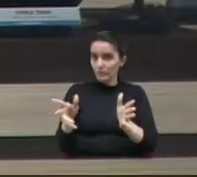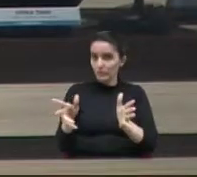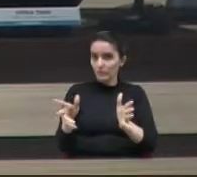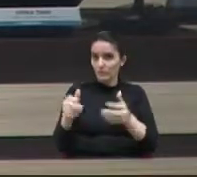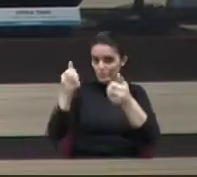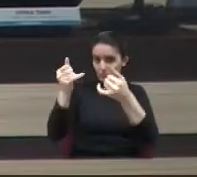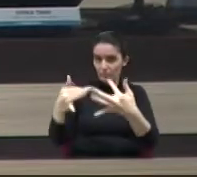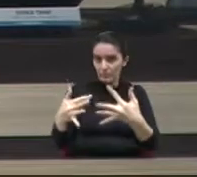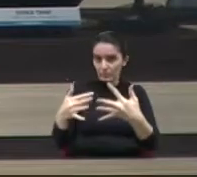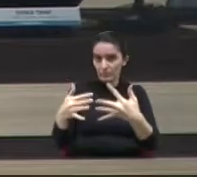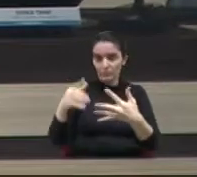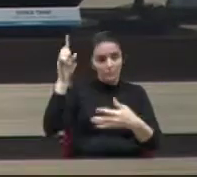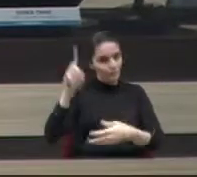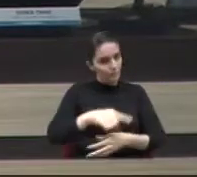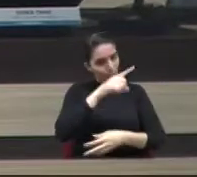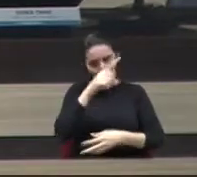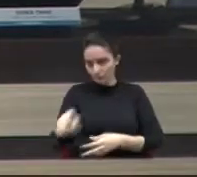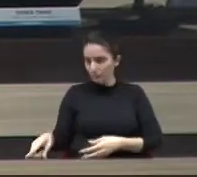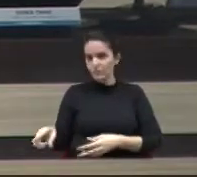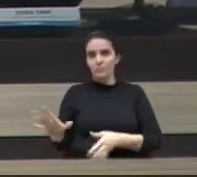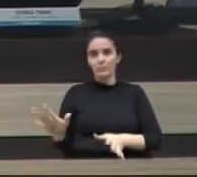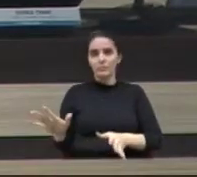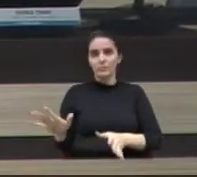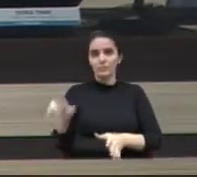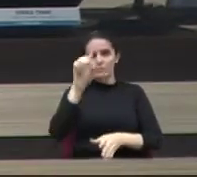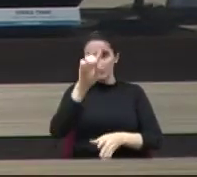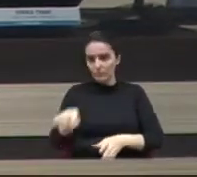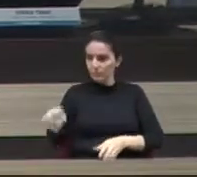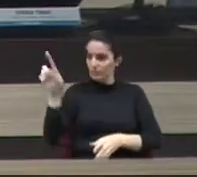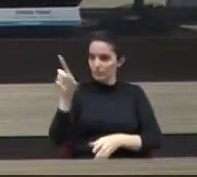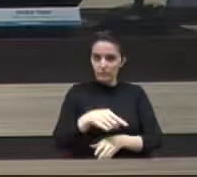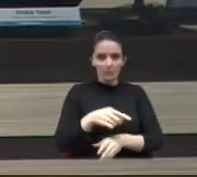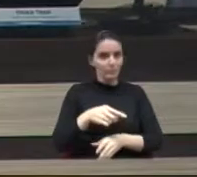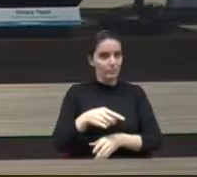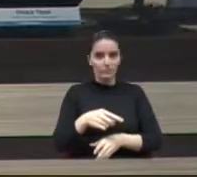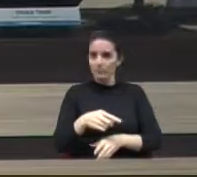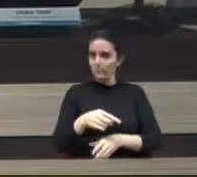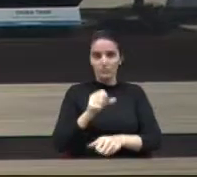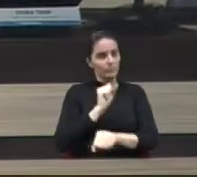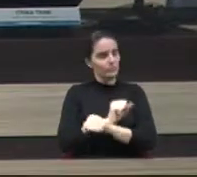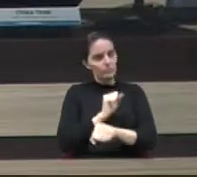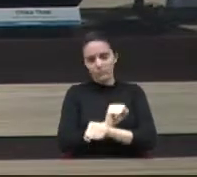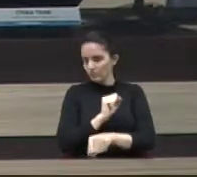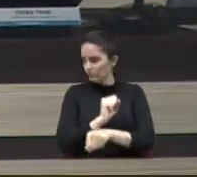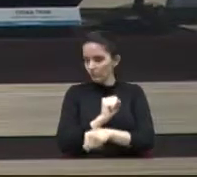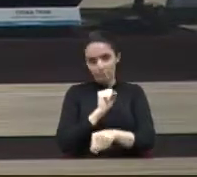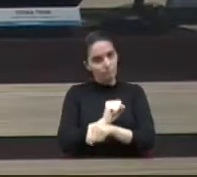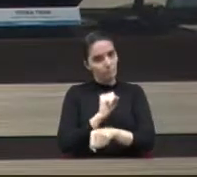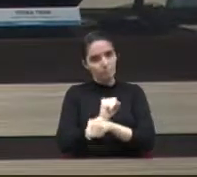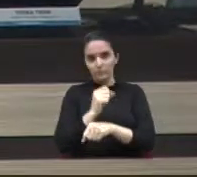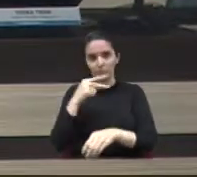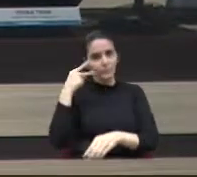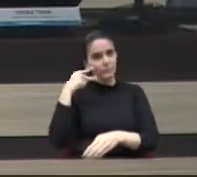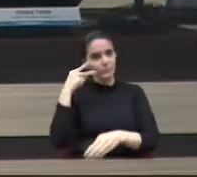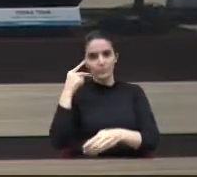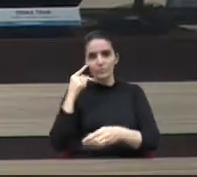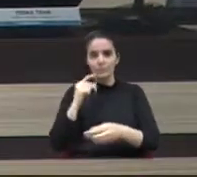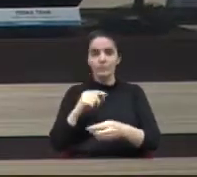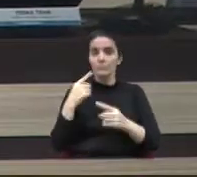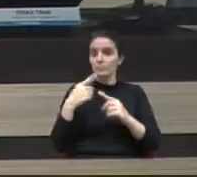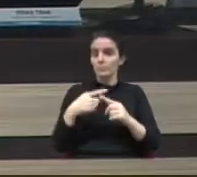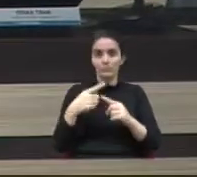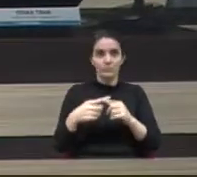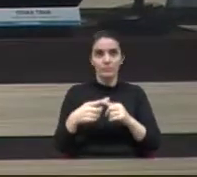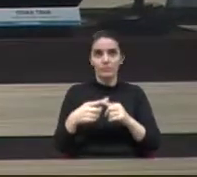disse que está indeferido o pedido. Está indeferido o pedido e eu não vou suspender a sessão para que os vereadores se reúnam. Porque é